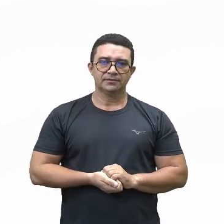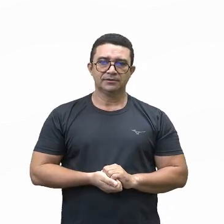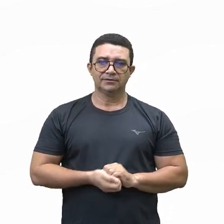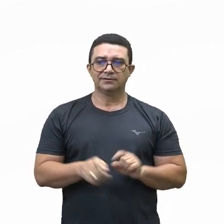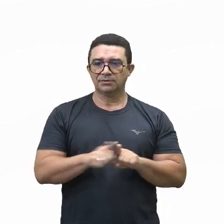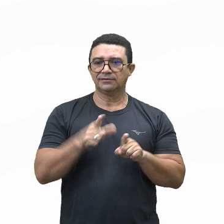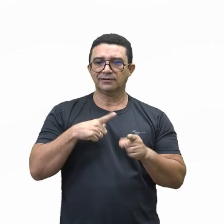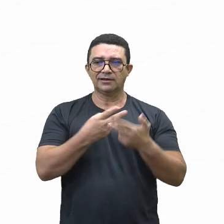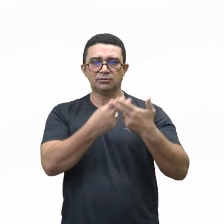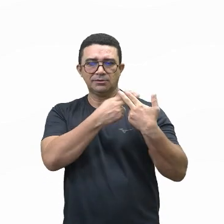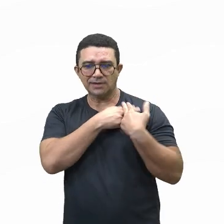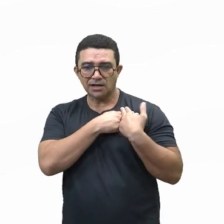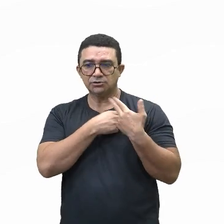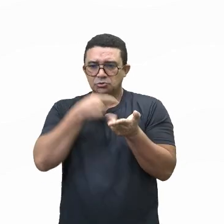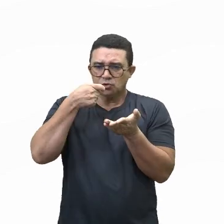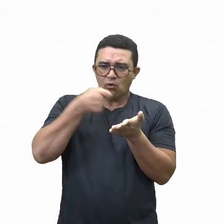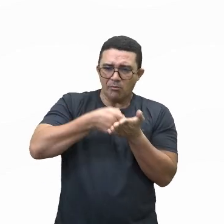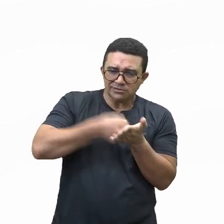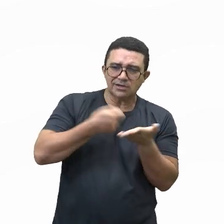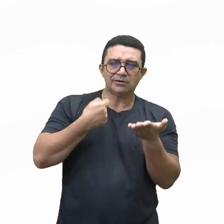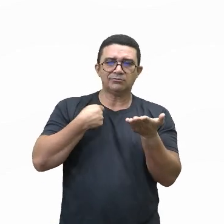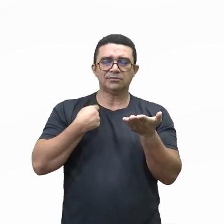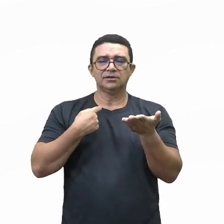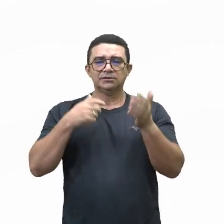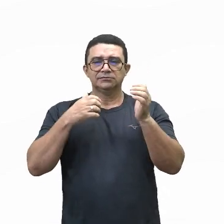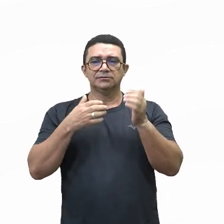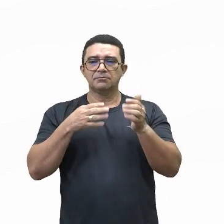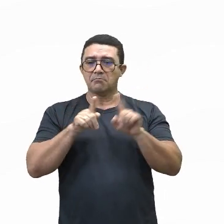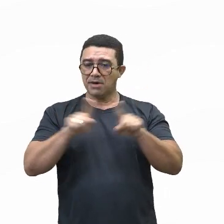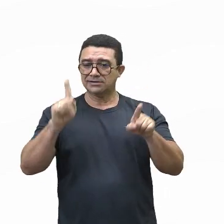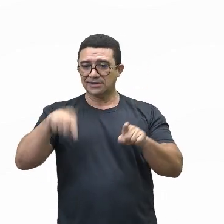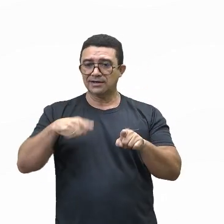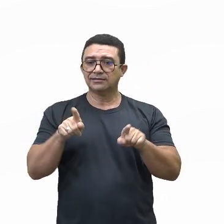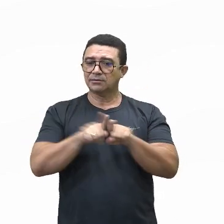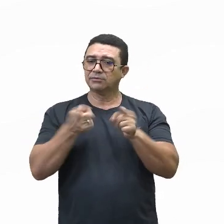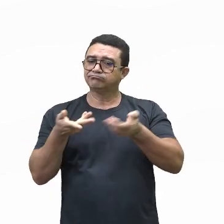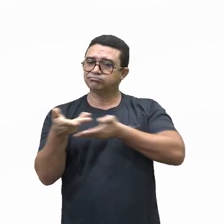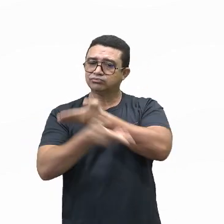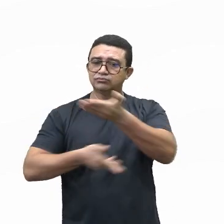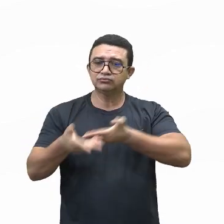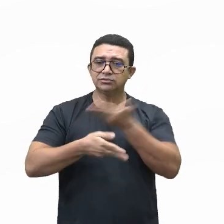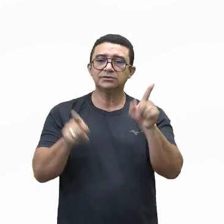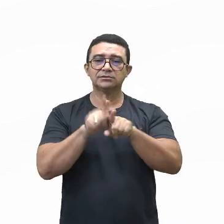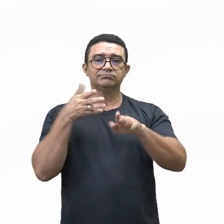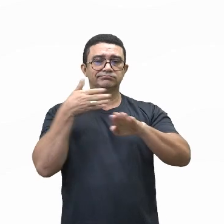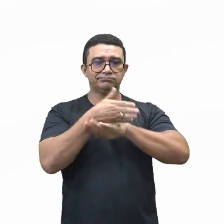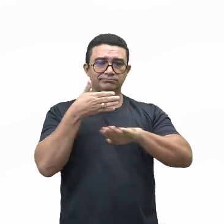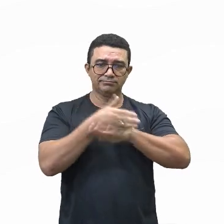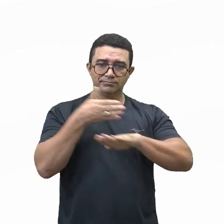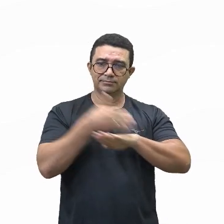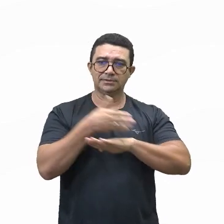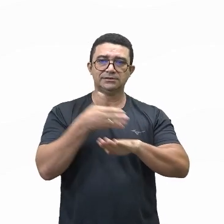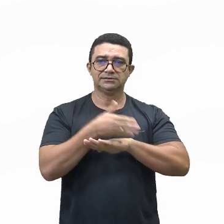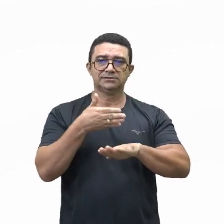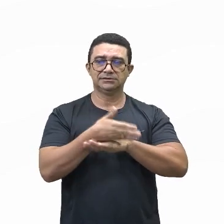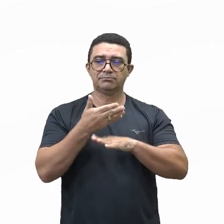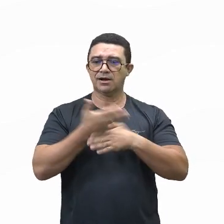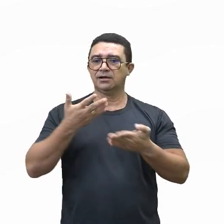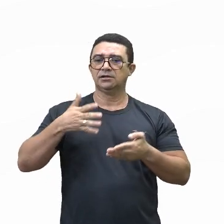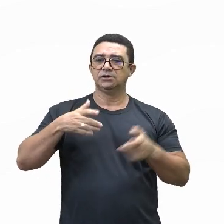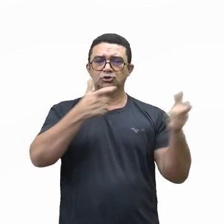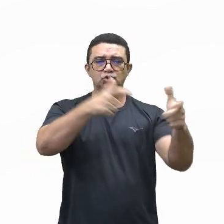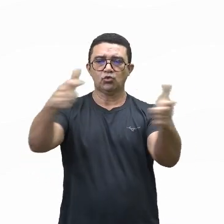direitos e obrigações, mas, acima de tudo, é compartilhar e participar de